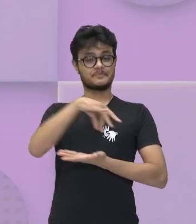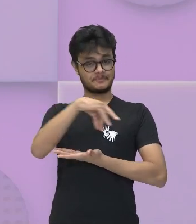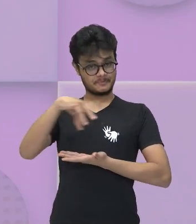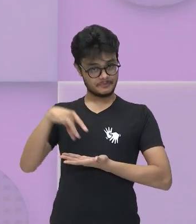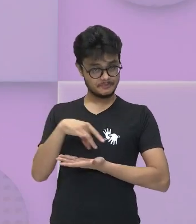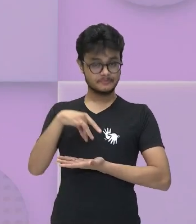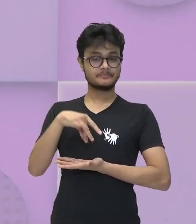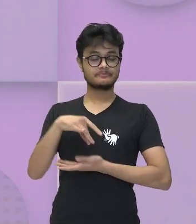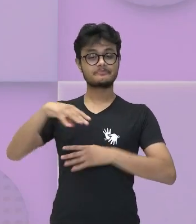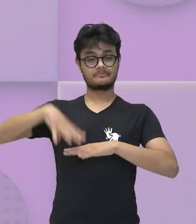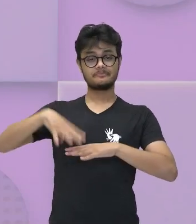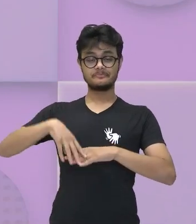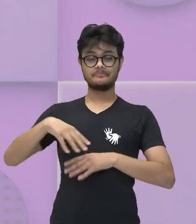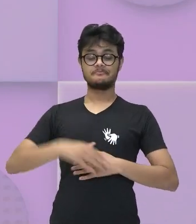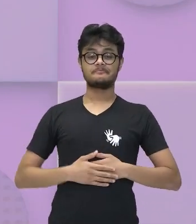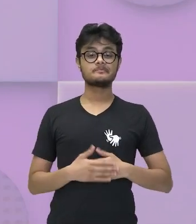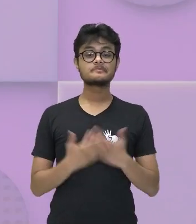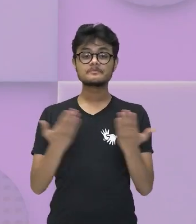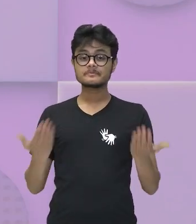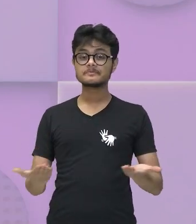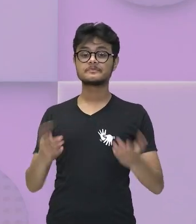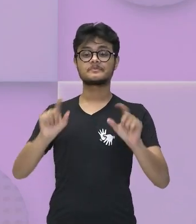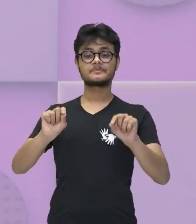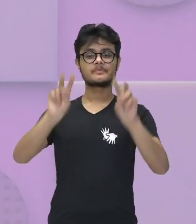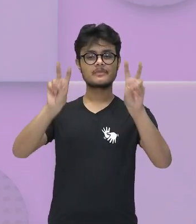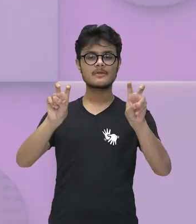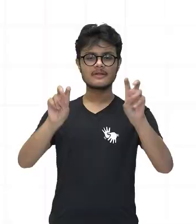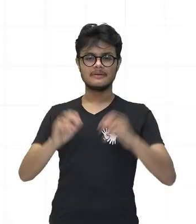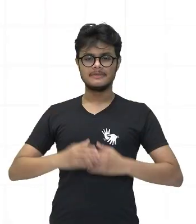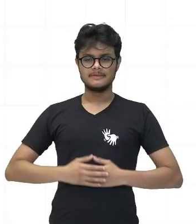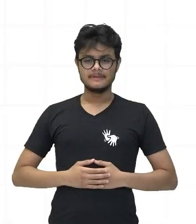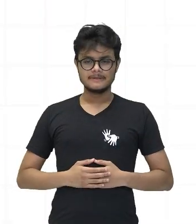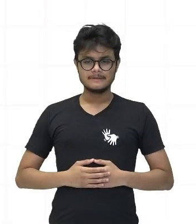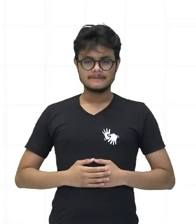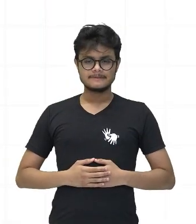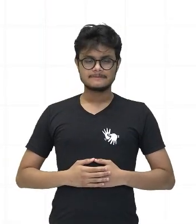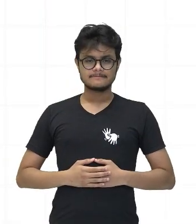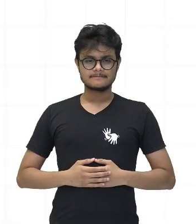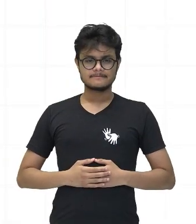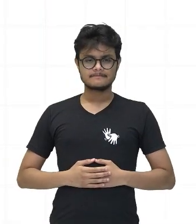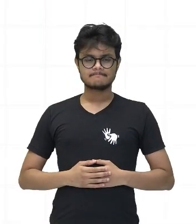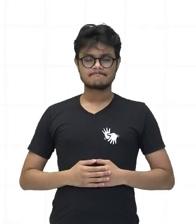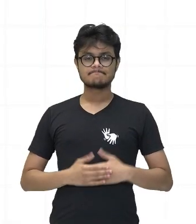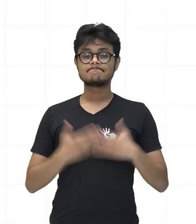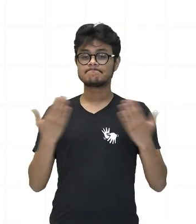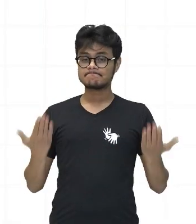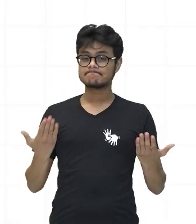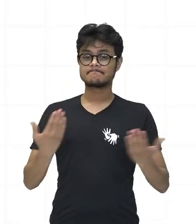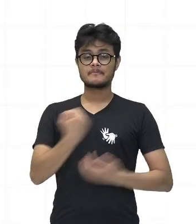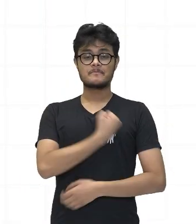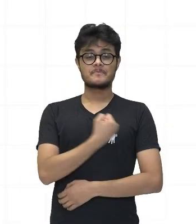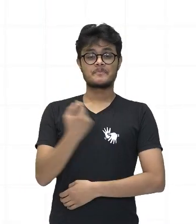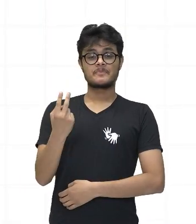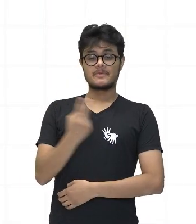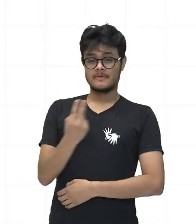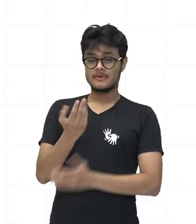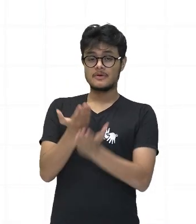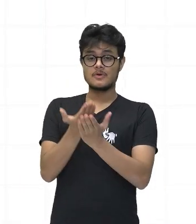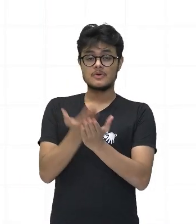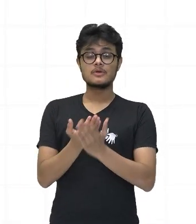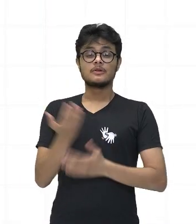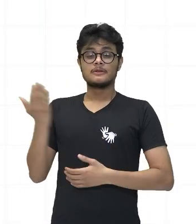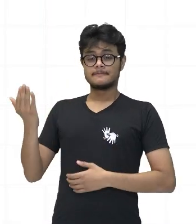Centro de Mídias do Amazonas. Vamos ver o que temos para a nossa aula. Aula de número 22 e o objeto